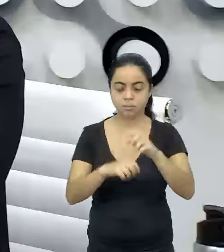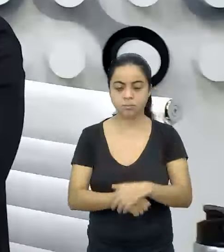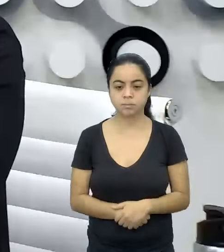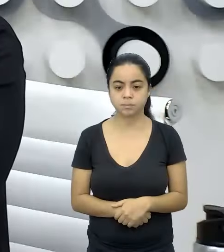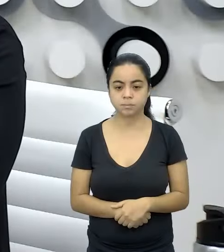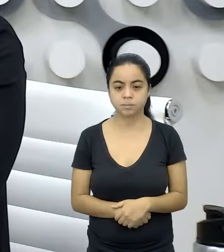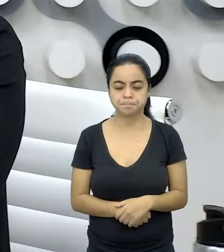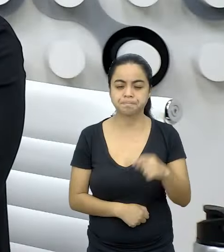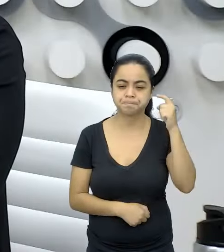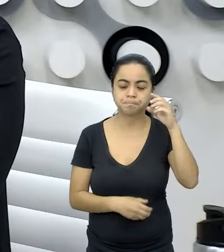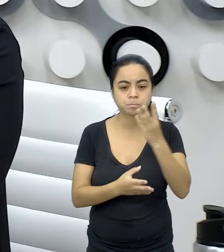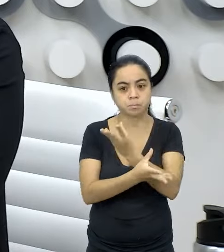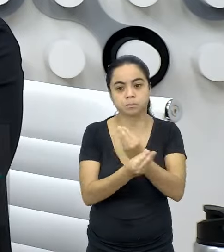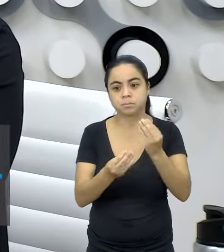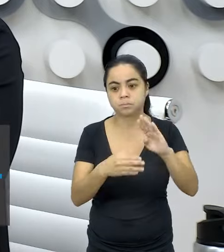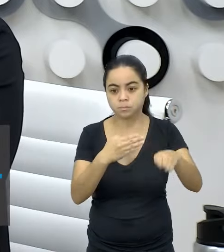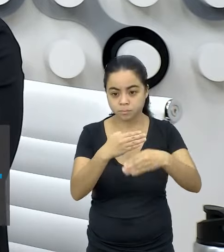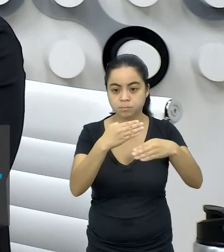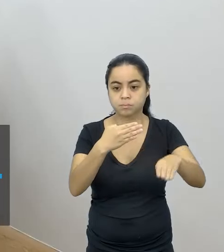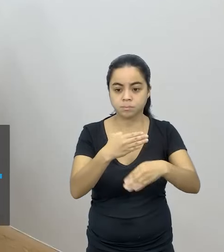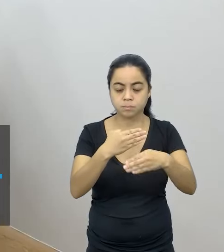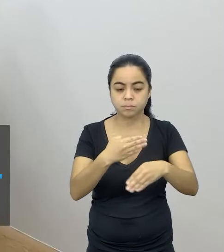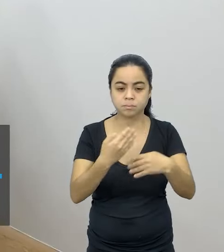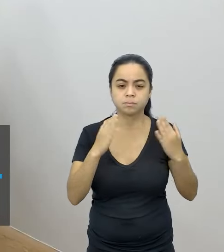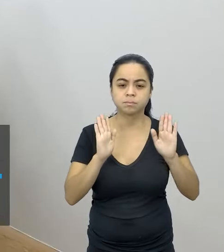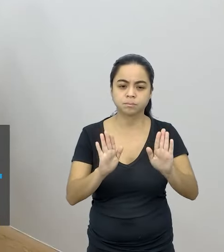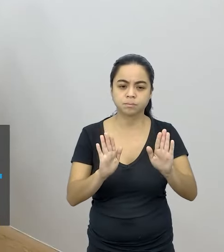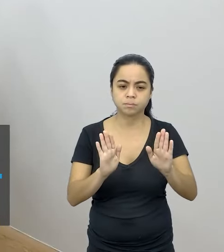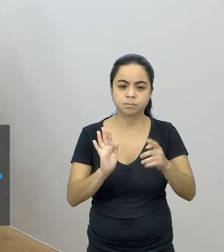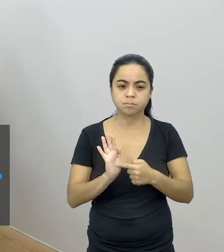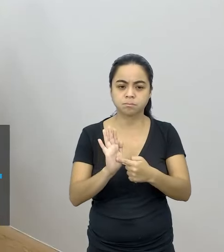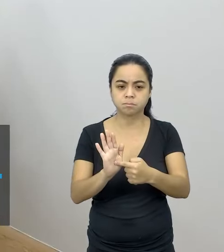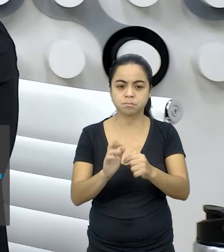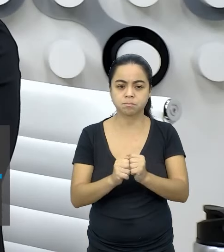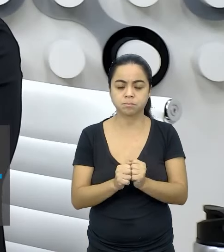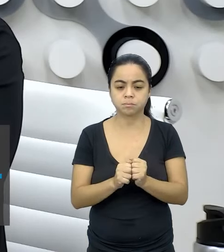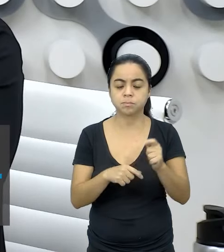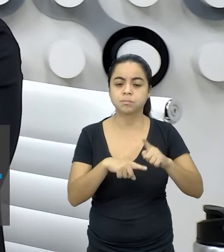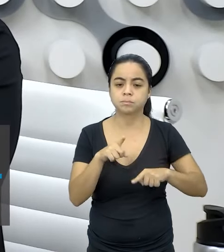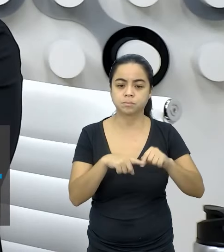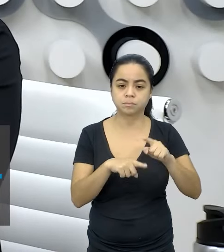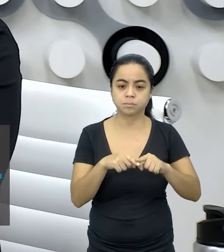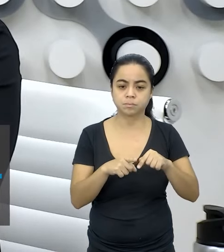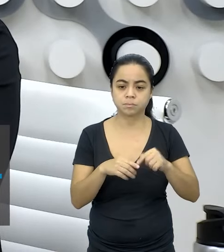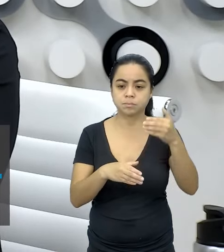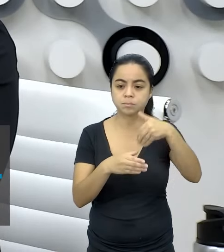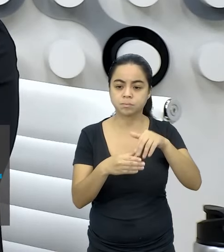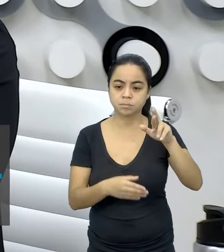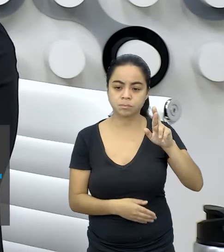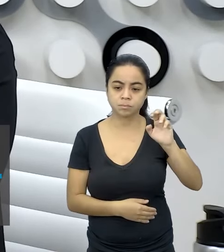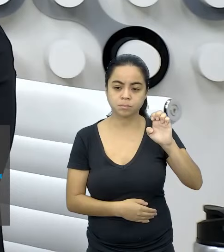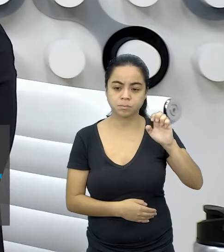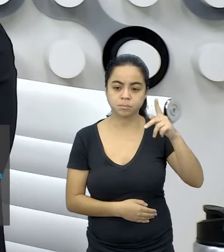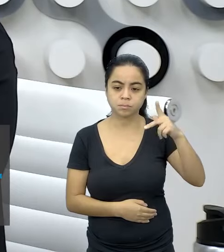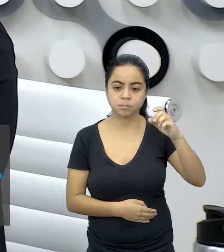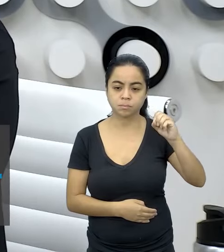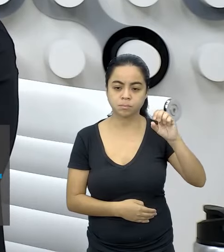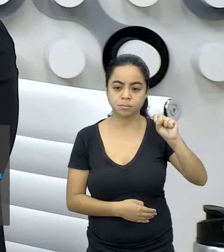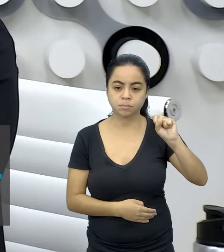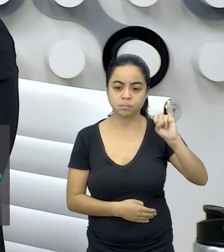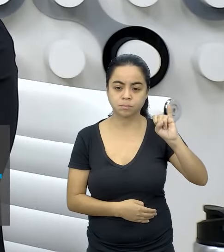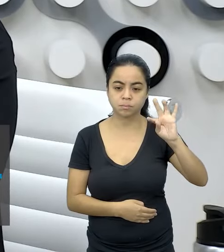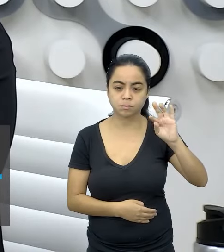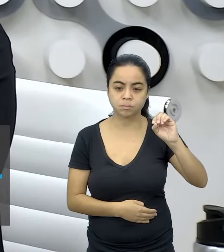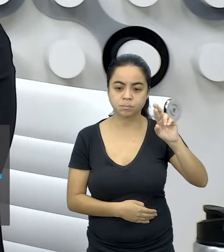A gente achou bastante outras aí, acho que a gente colocou, né, Vivi, nos slides. Então esse material depois vai estar lá no repositório para vocês, professores,